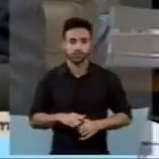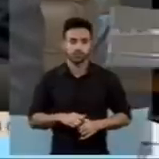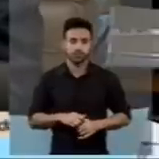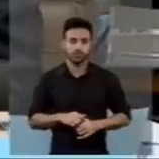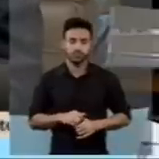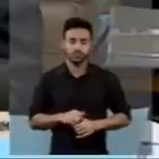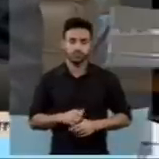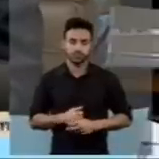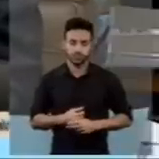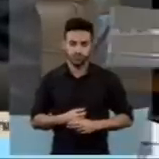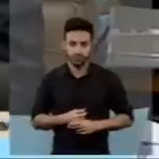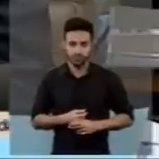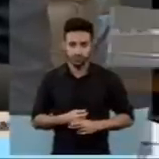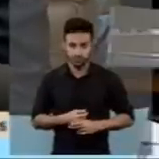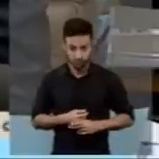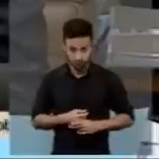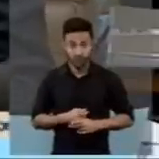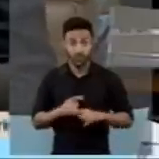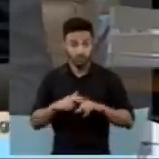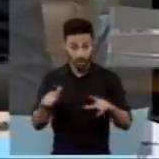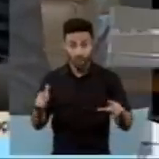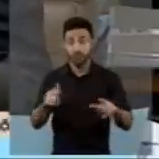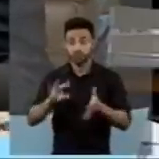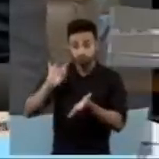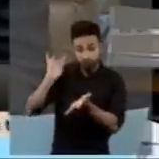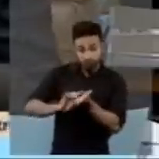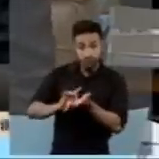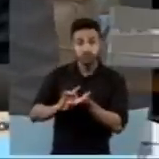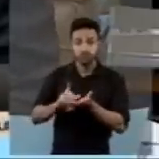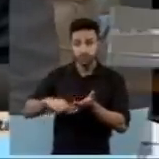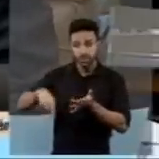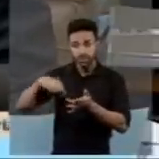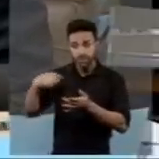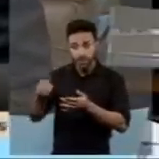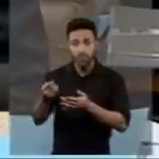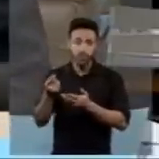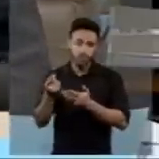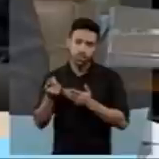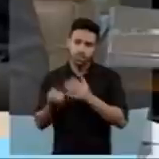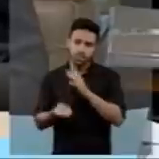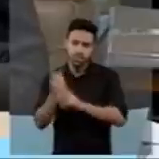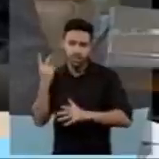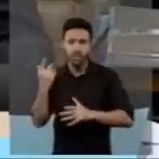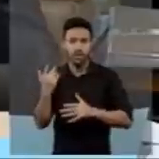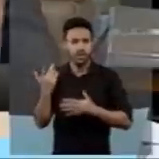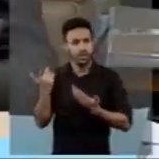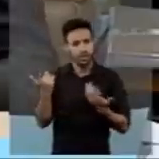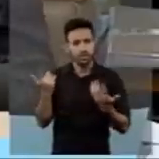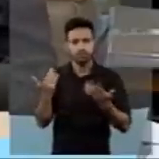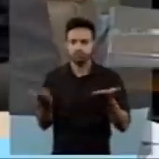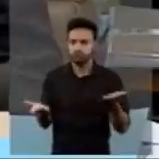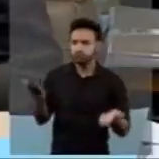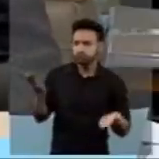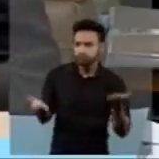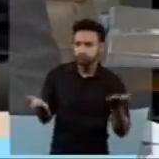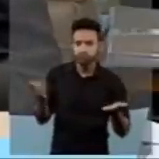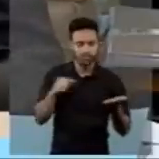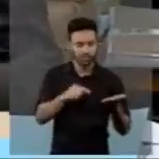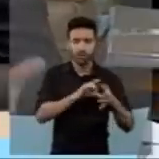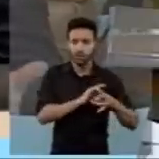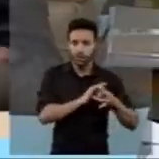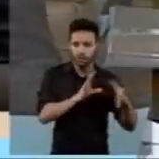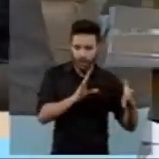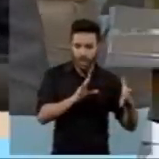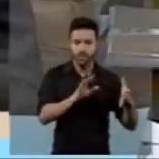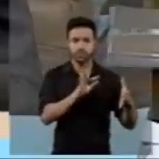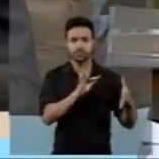digamos, e legitimar a formulação de um juízo de ponderação entre essas liberdades fundamentais a